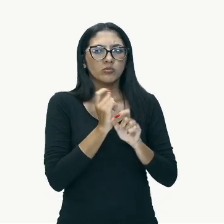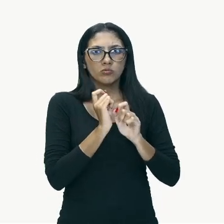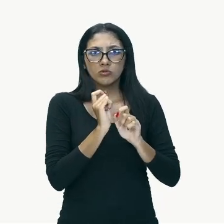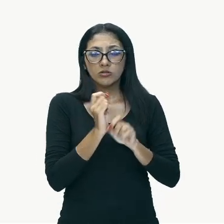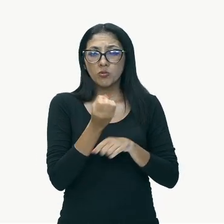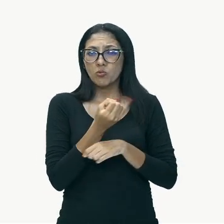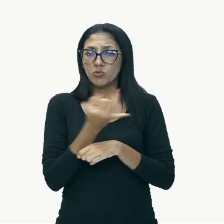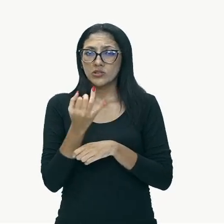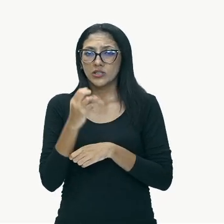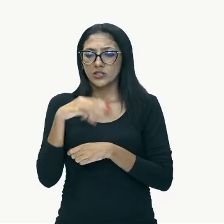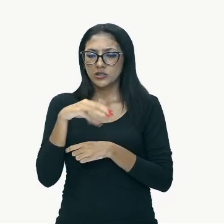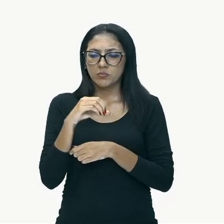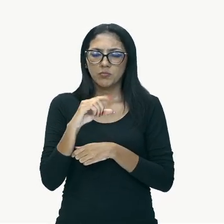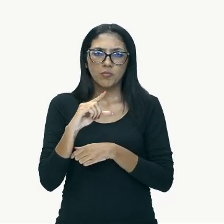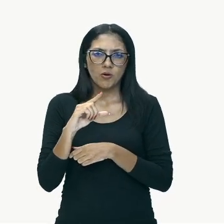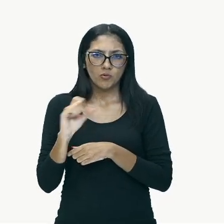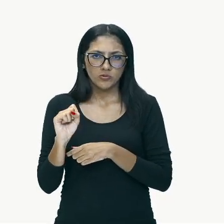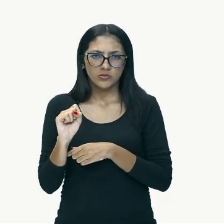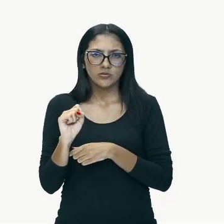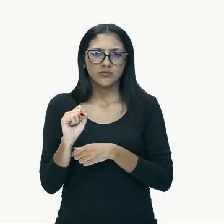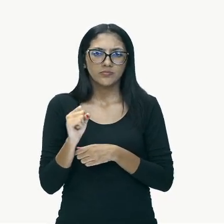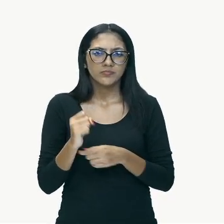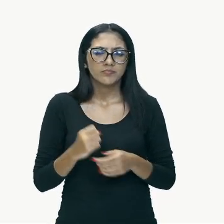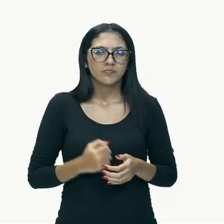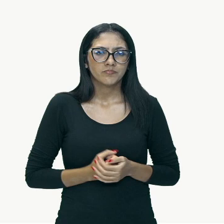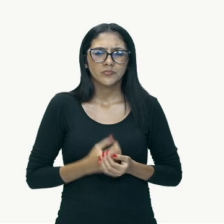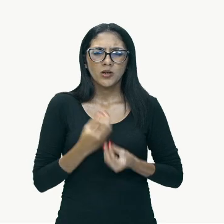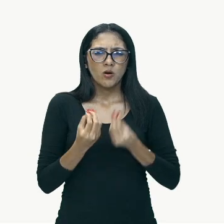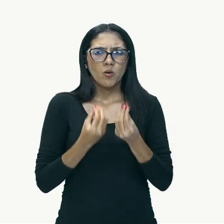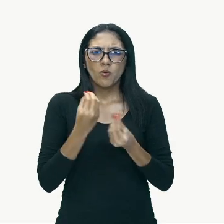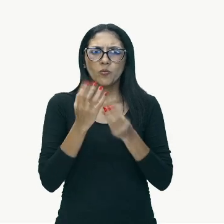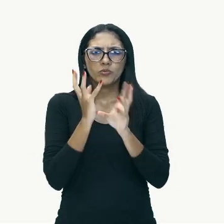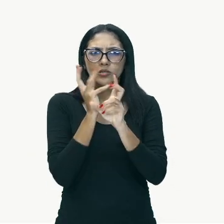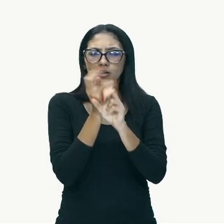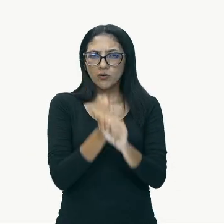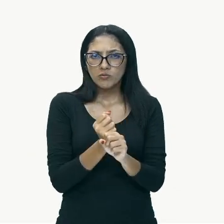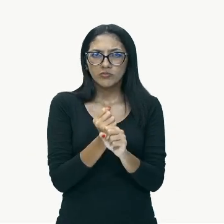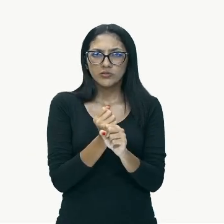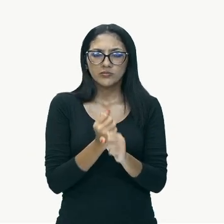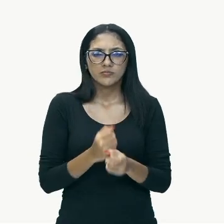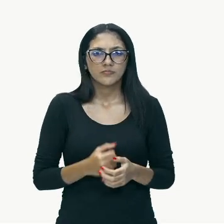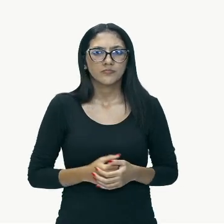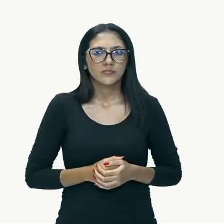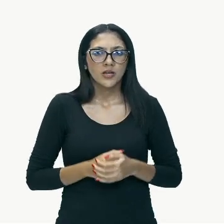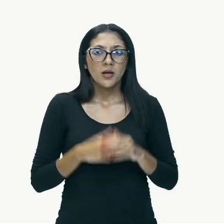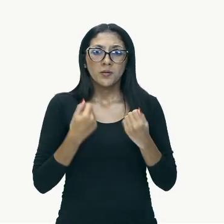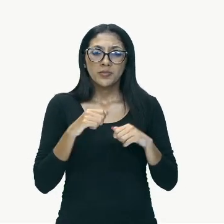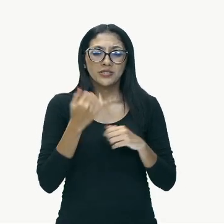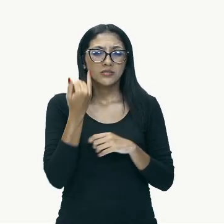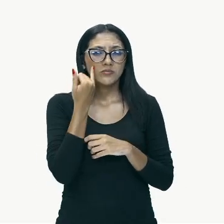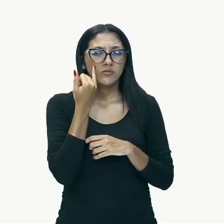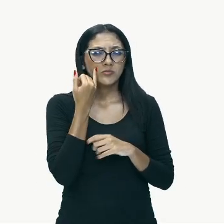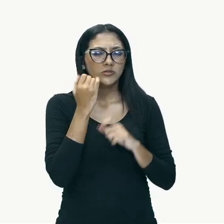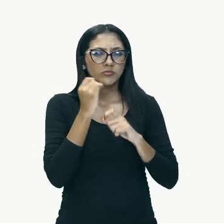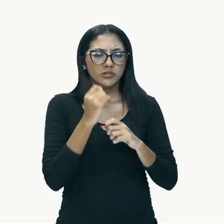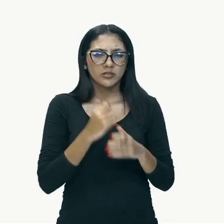mols, tá? Então, para calcular a quantidade de mols, eu tenho que saber primeiro o